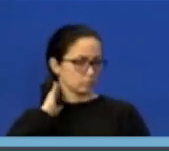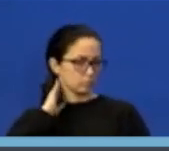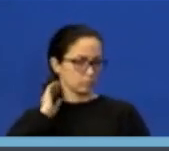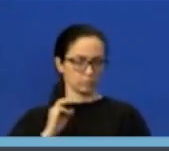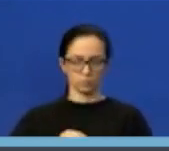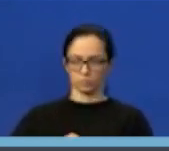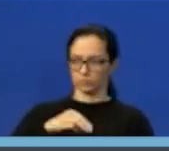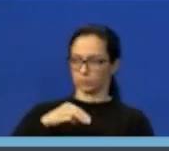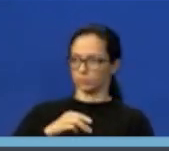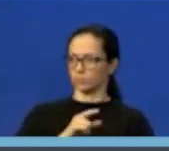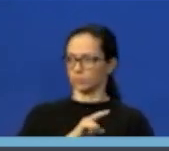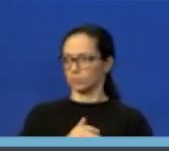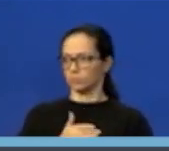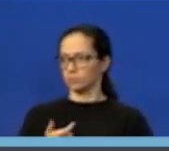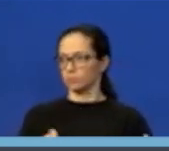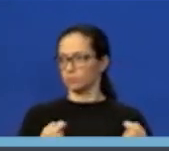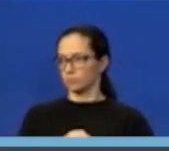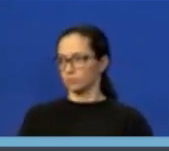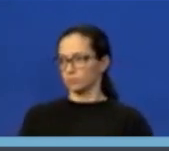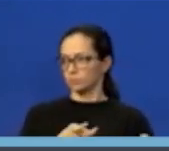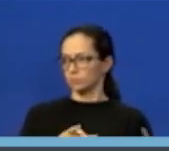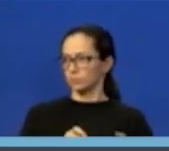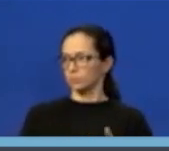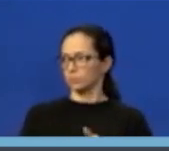uma inflamação das meninges.